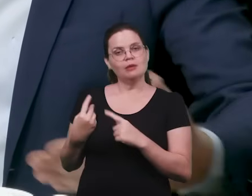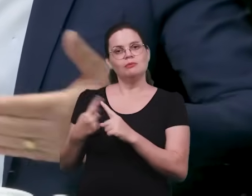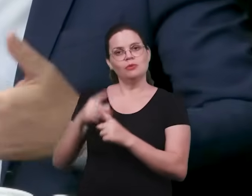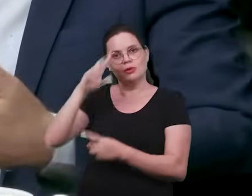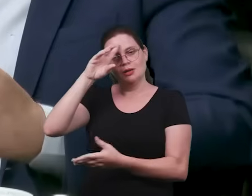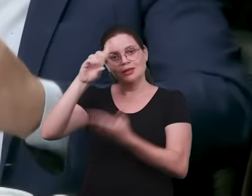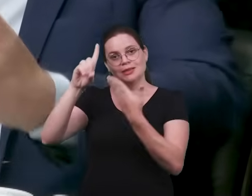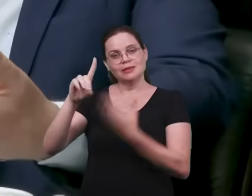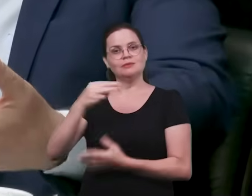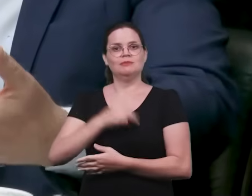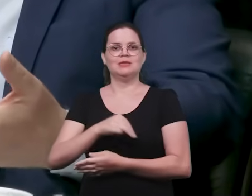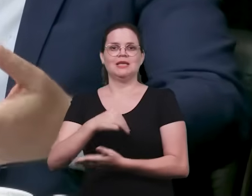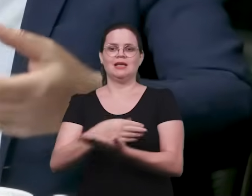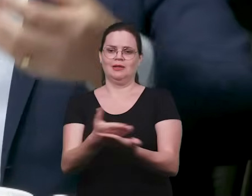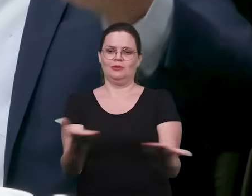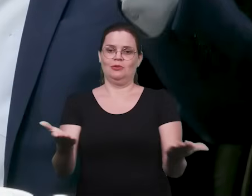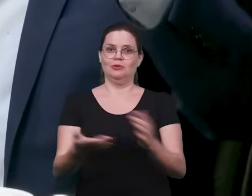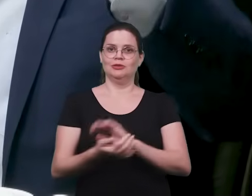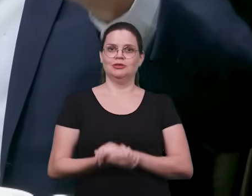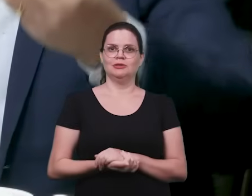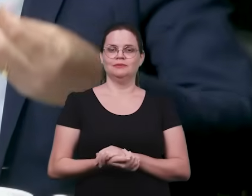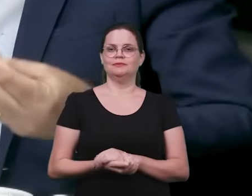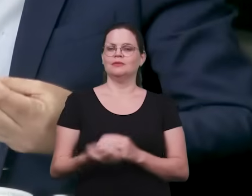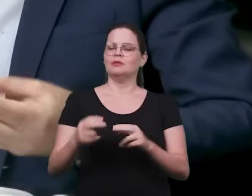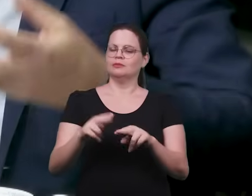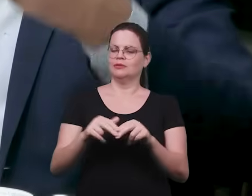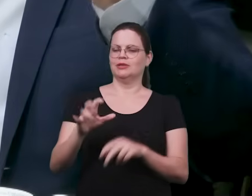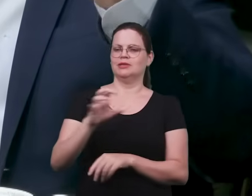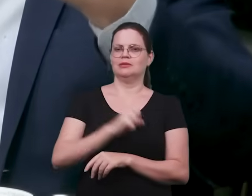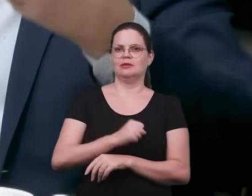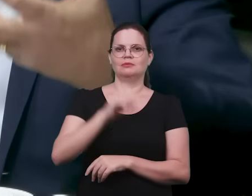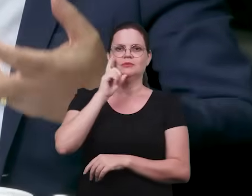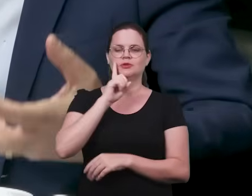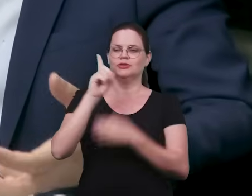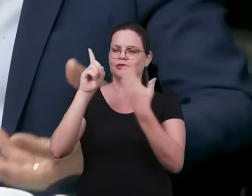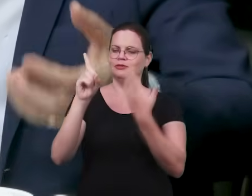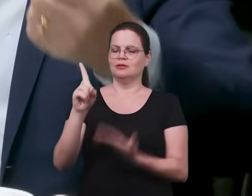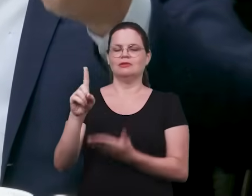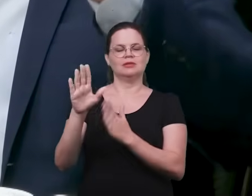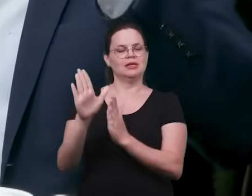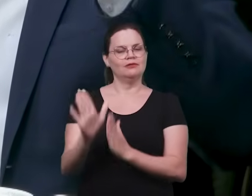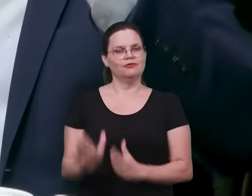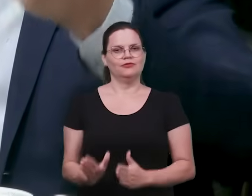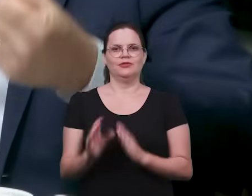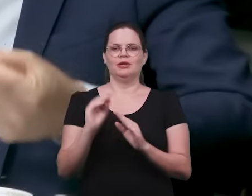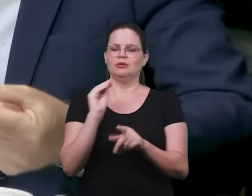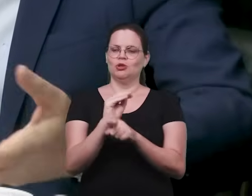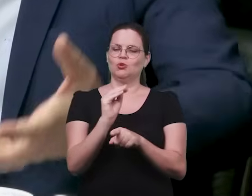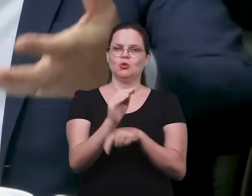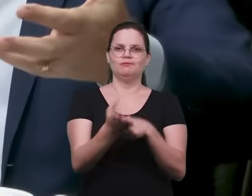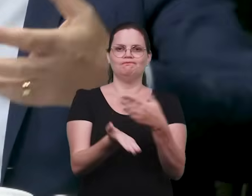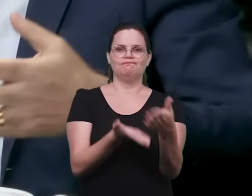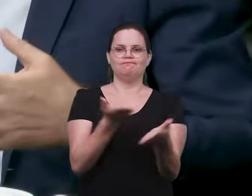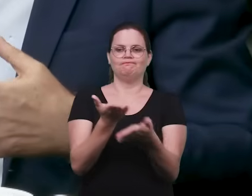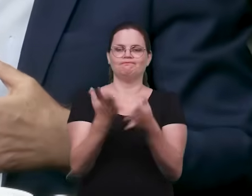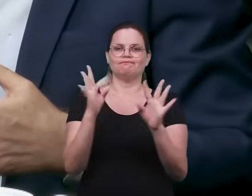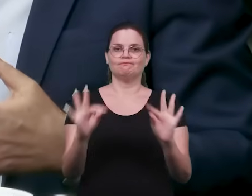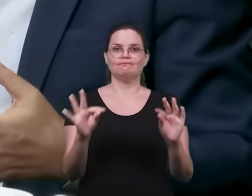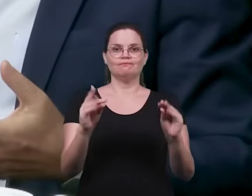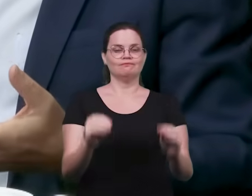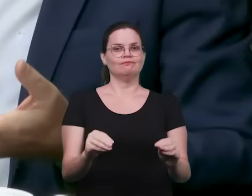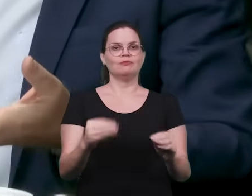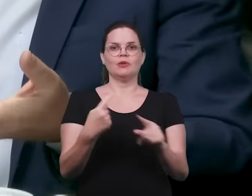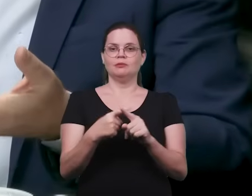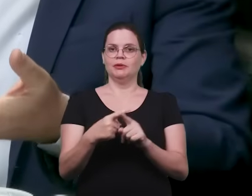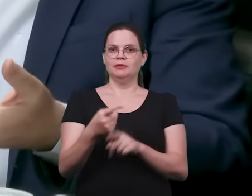vivos. Então vocês estão vivos aqui por conta desse amor, dessa fidelidade do Senhor, desse cuidado do Senhor,